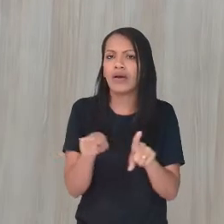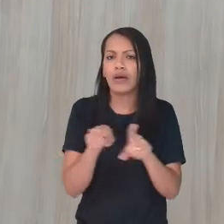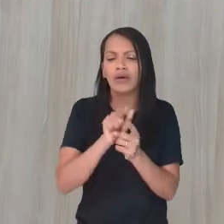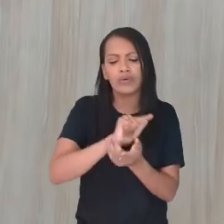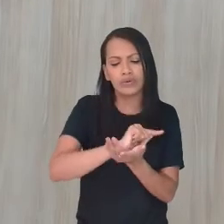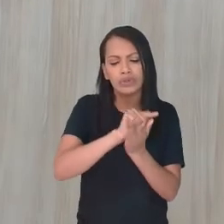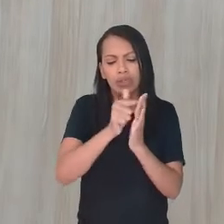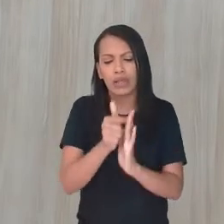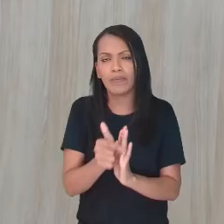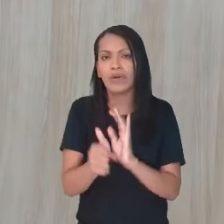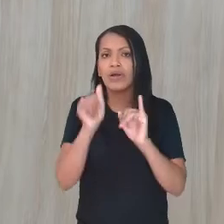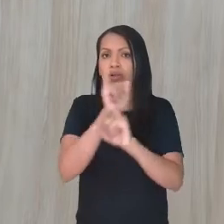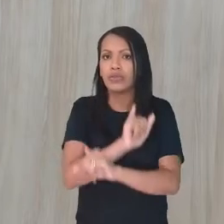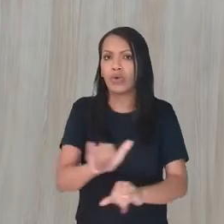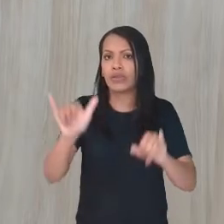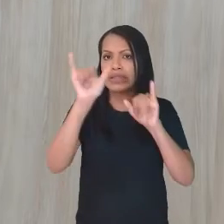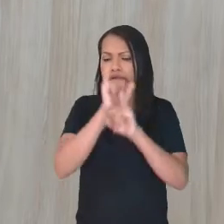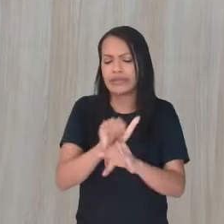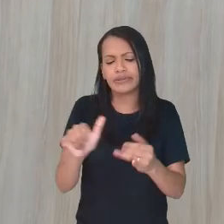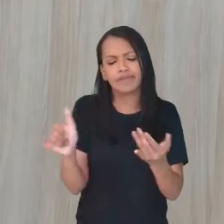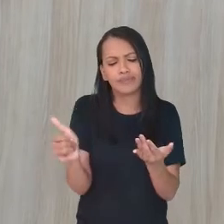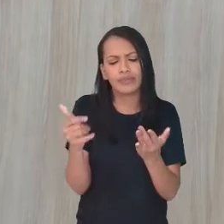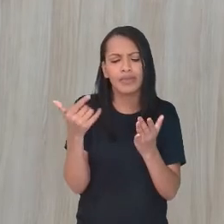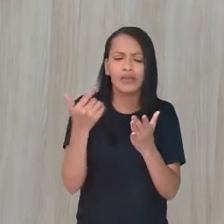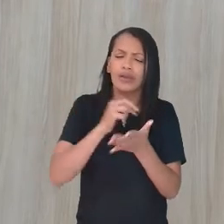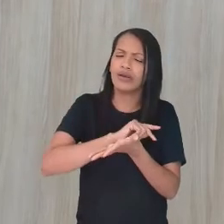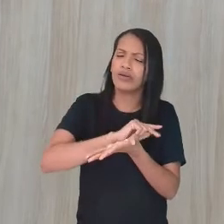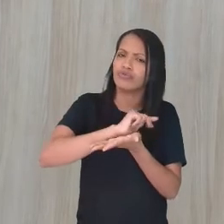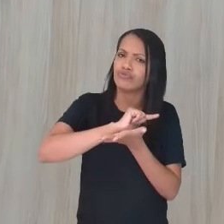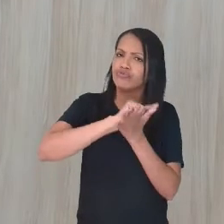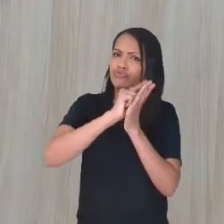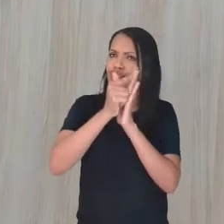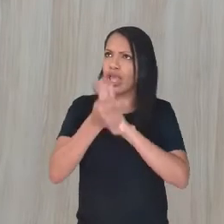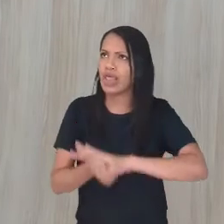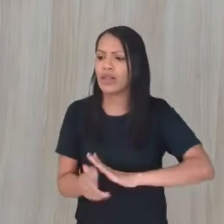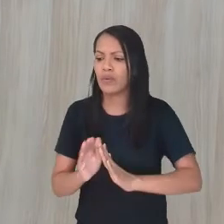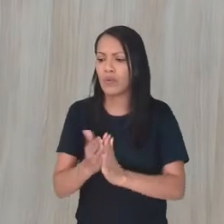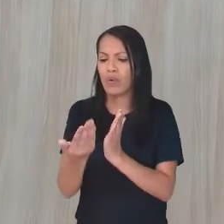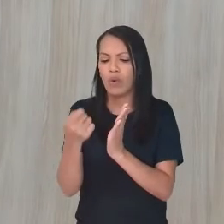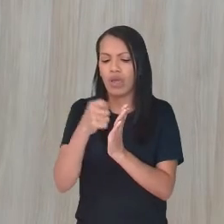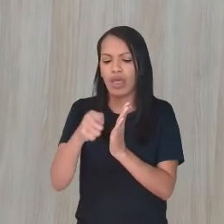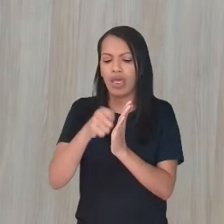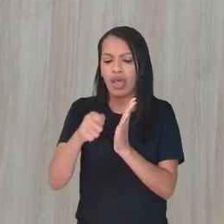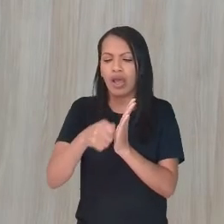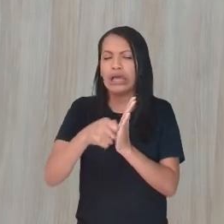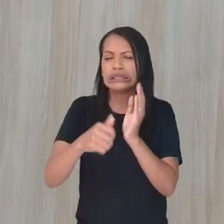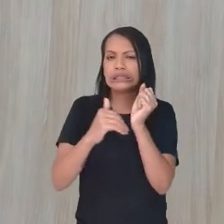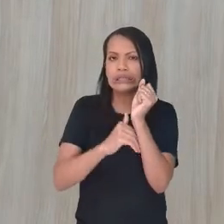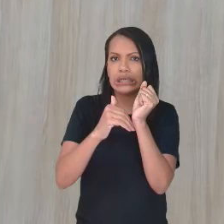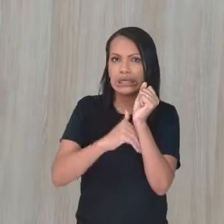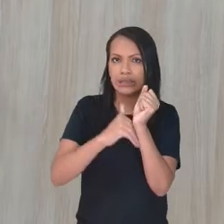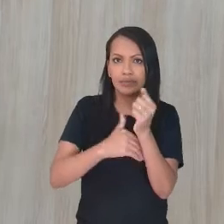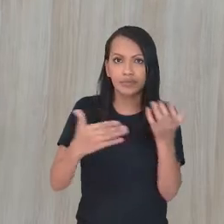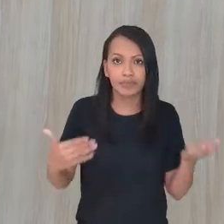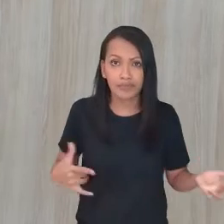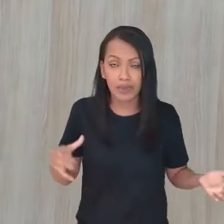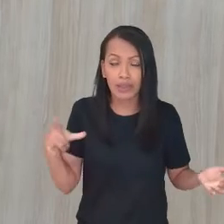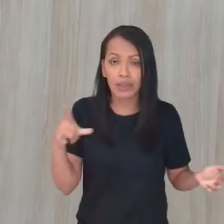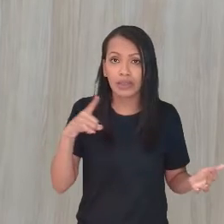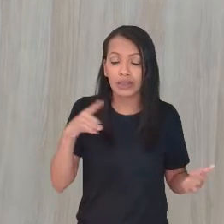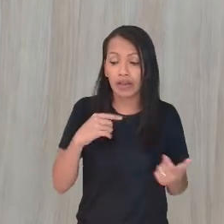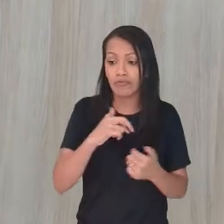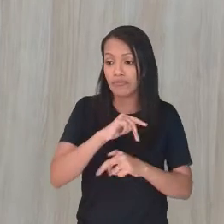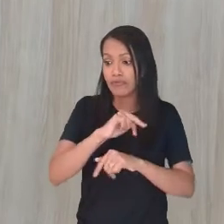gente tem várias coisas aí, vários gêneros textuais que mostram a dinamicidade da nossa